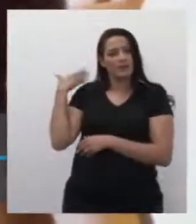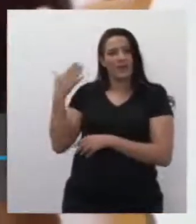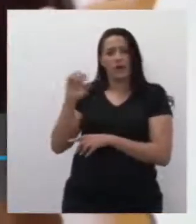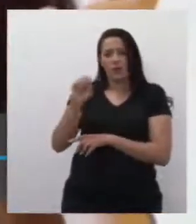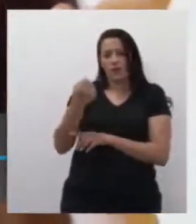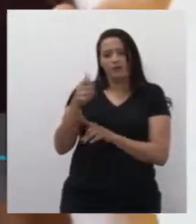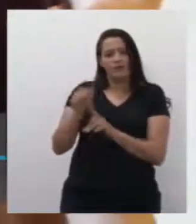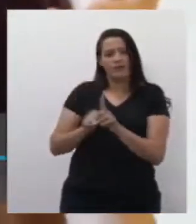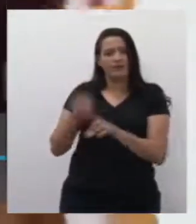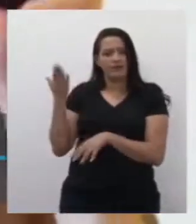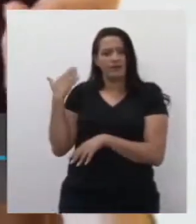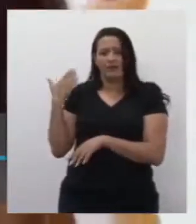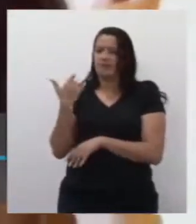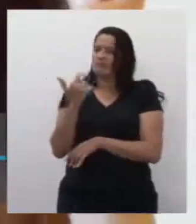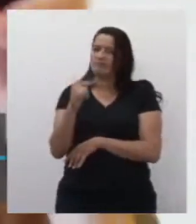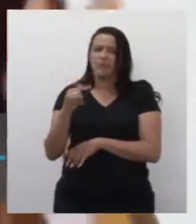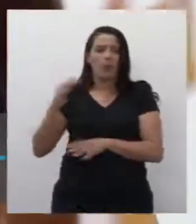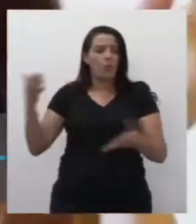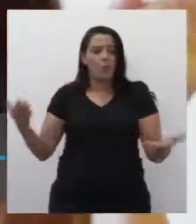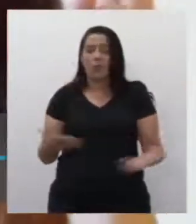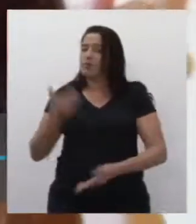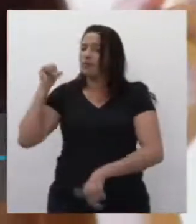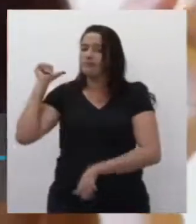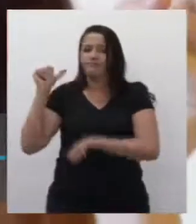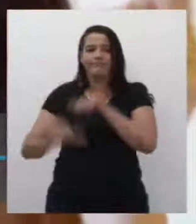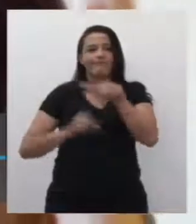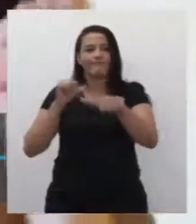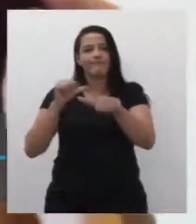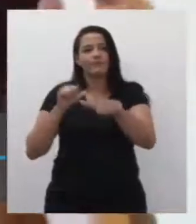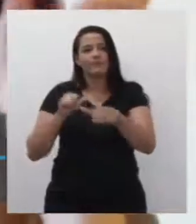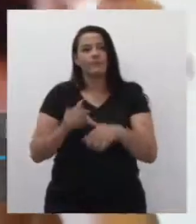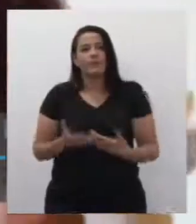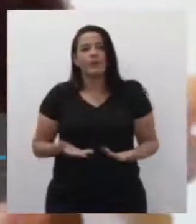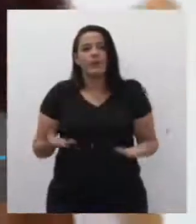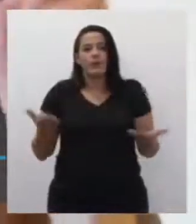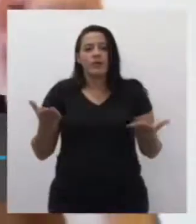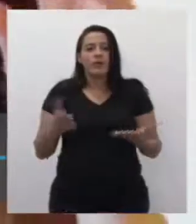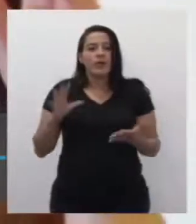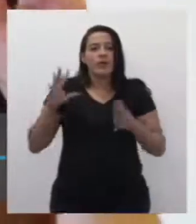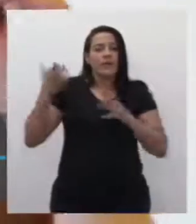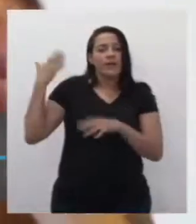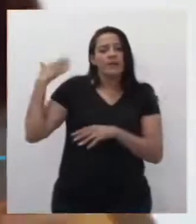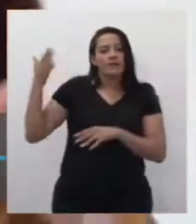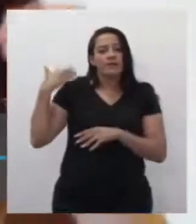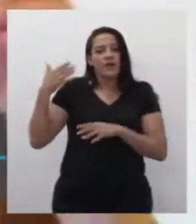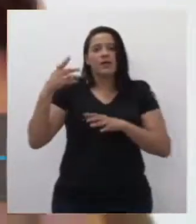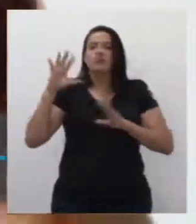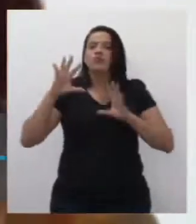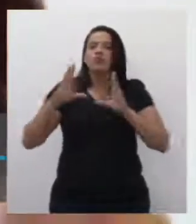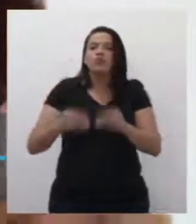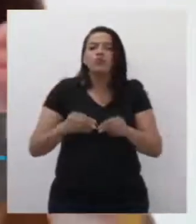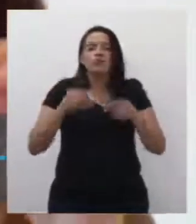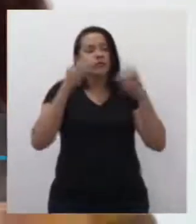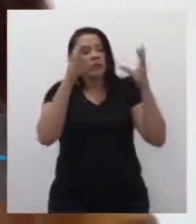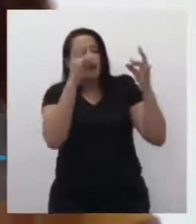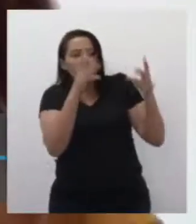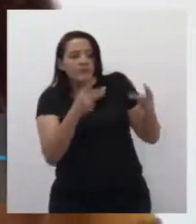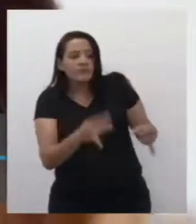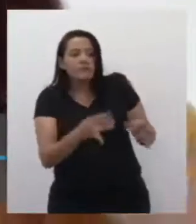meses atrás, né? O híbrido que a gente tinha 8 meses atrás é toda a metodologiazinha,